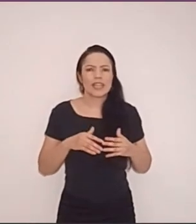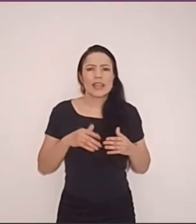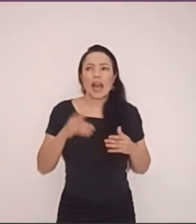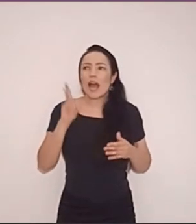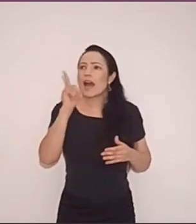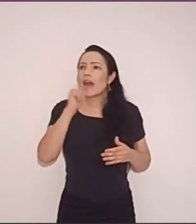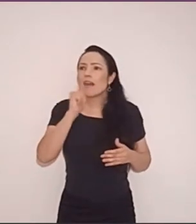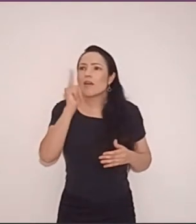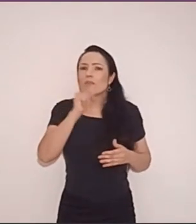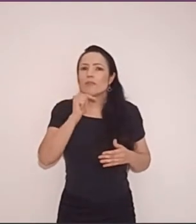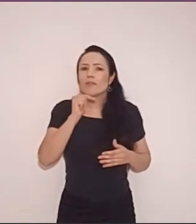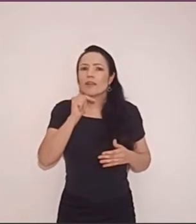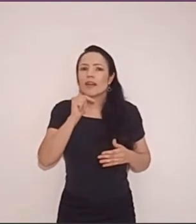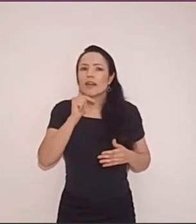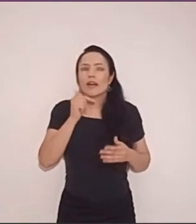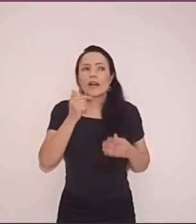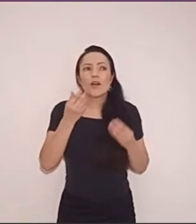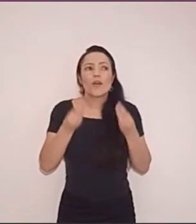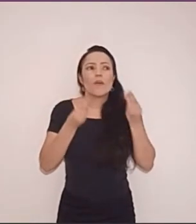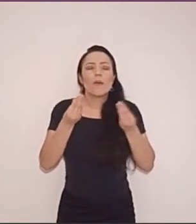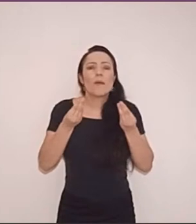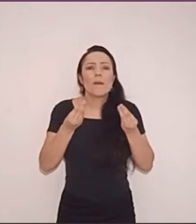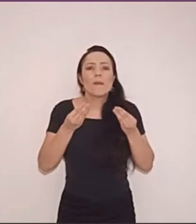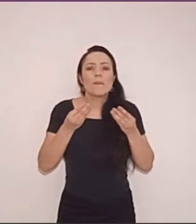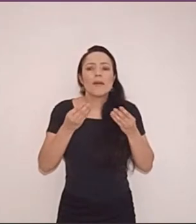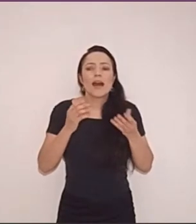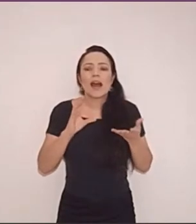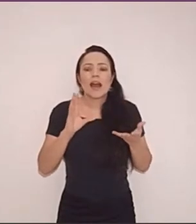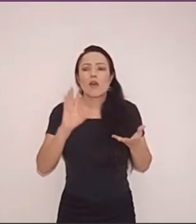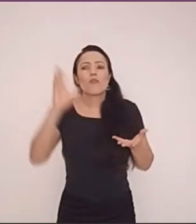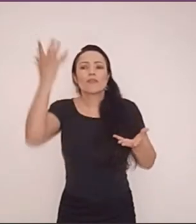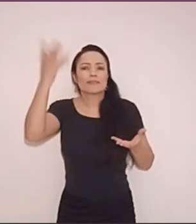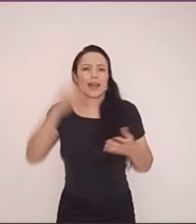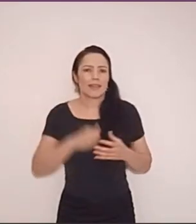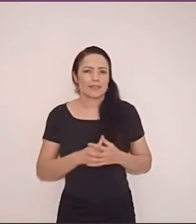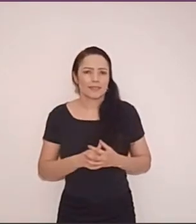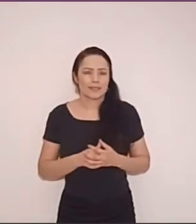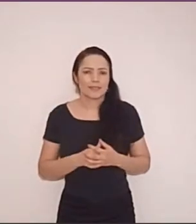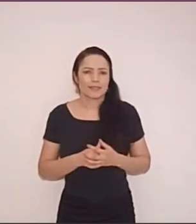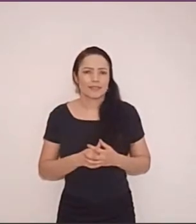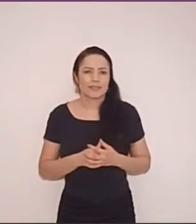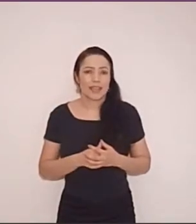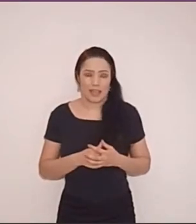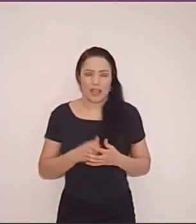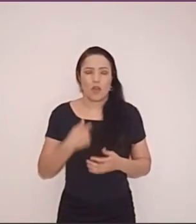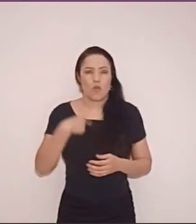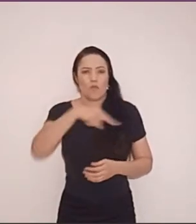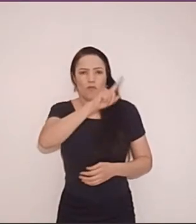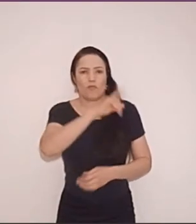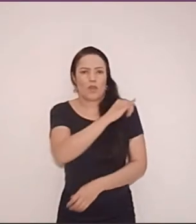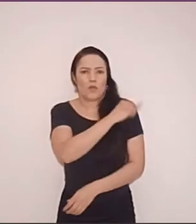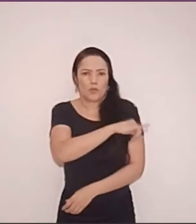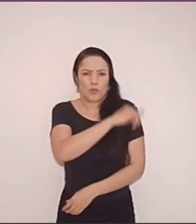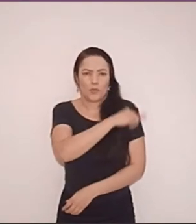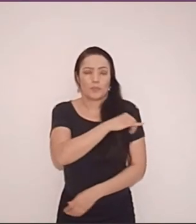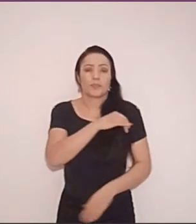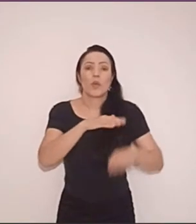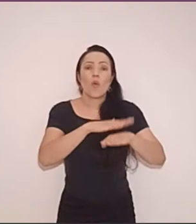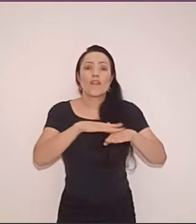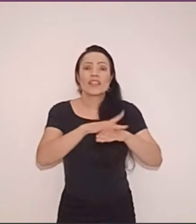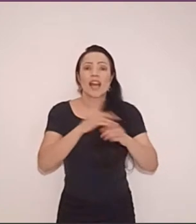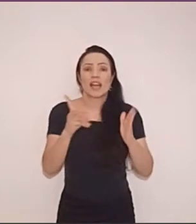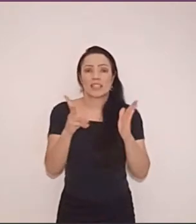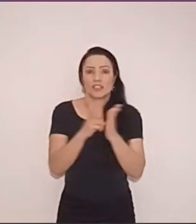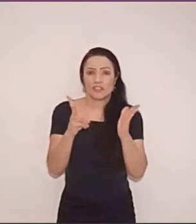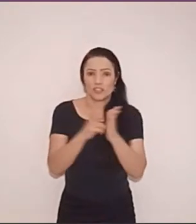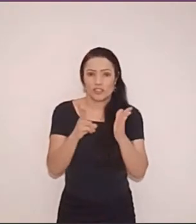águas acontecia no dia do céu e outro dia eu tava no Rio de Janeiro conversando com uma indígena e ela disse que nem o